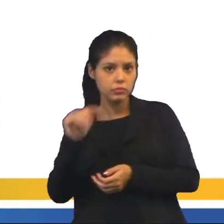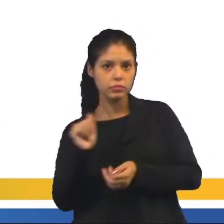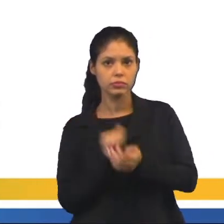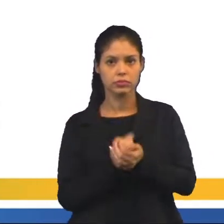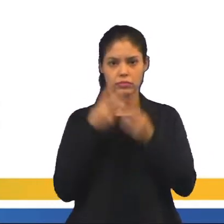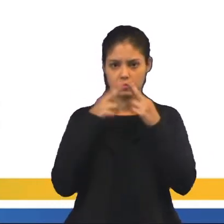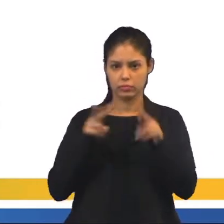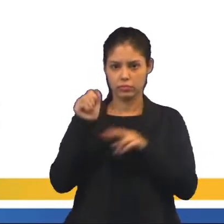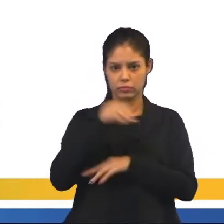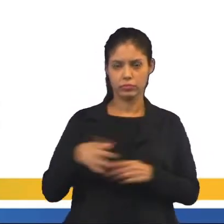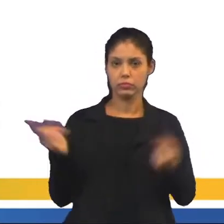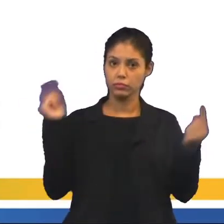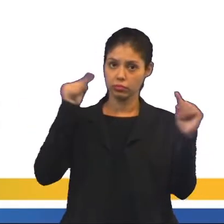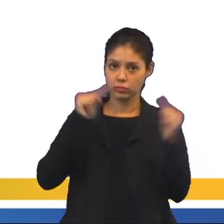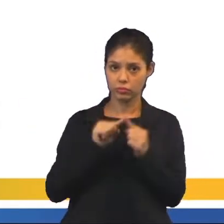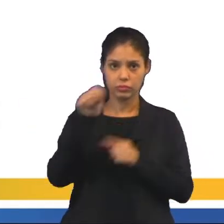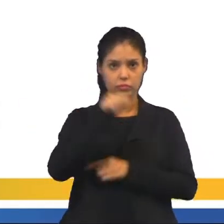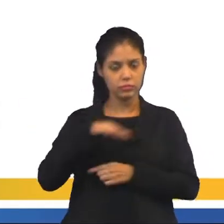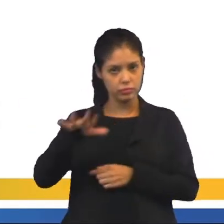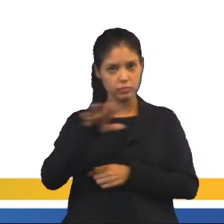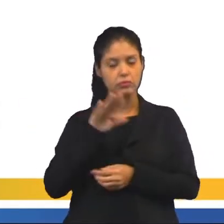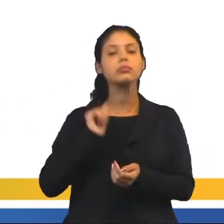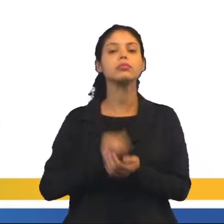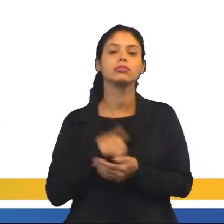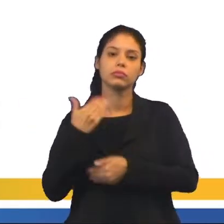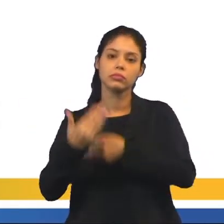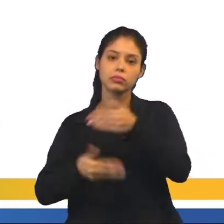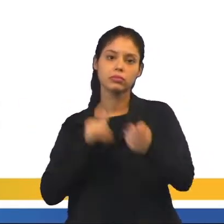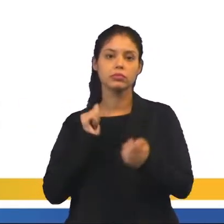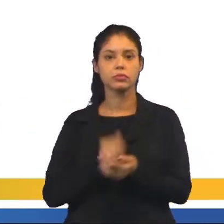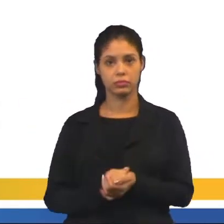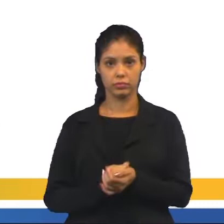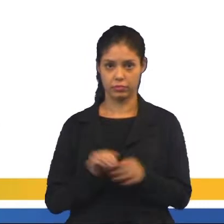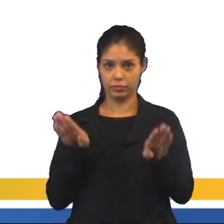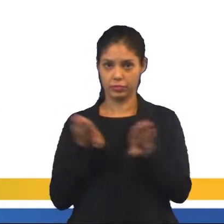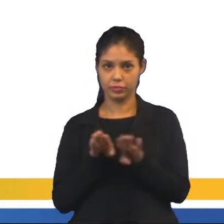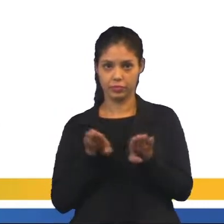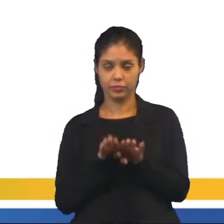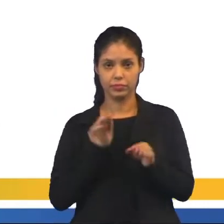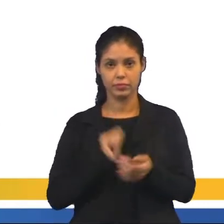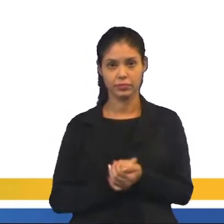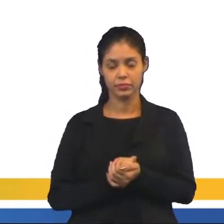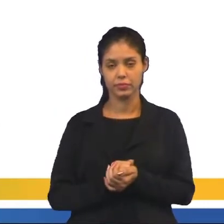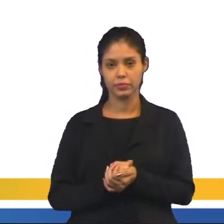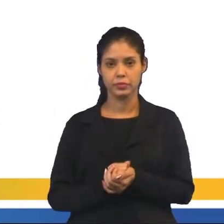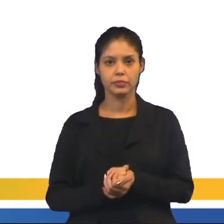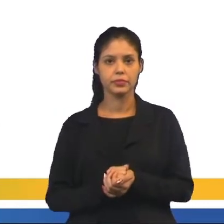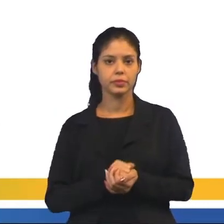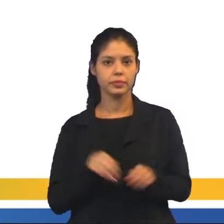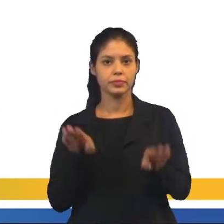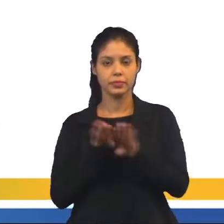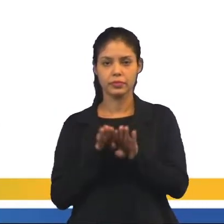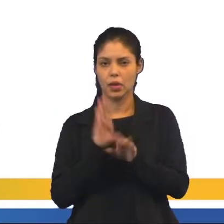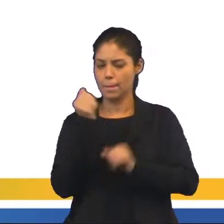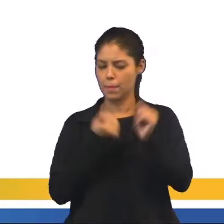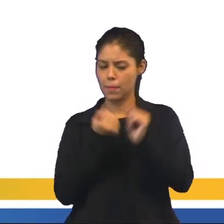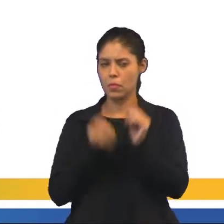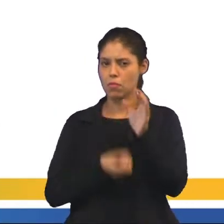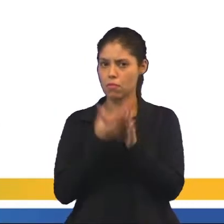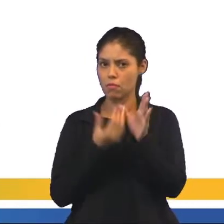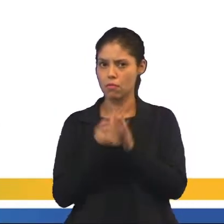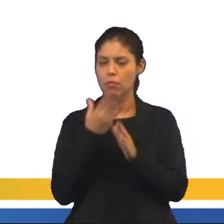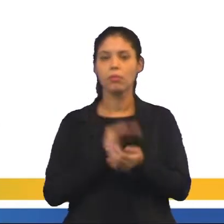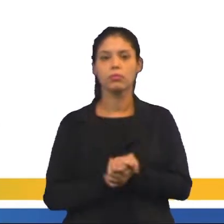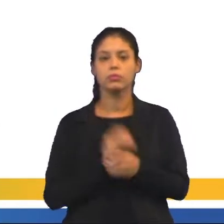está visualizando aí, próximas às áreas produtivas que fazem o processamento de produtos agrícolas. E aí na sua